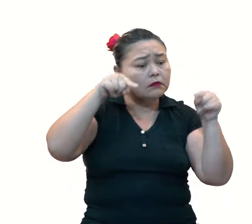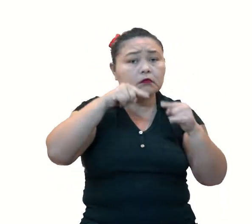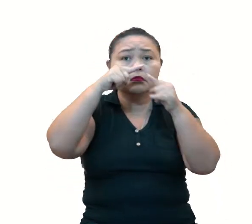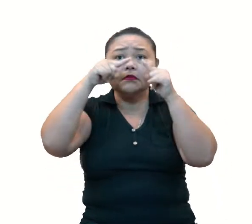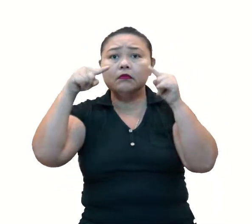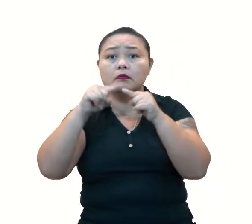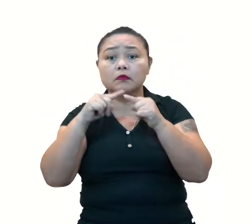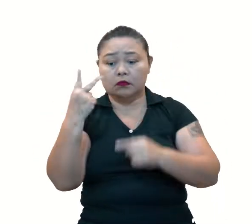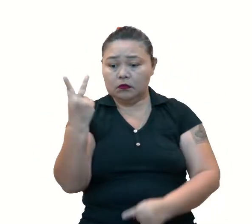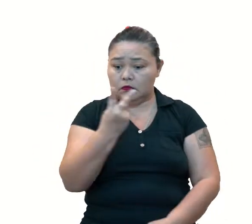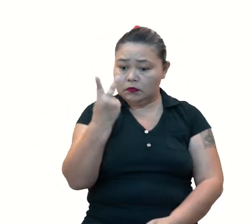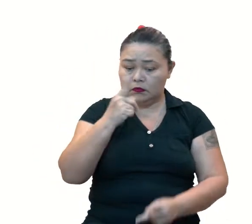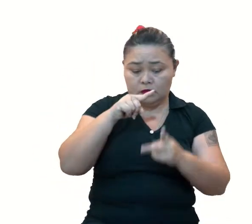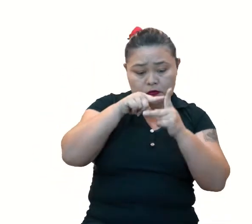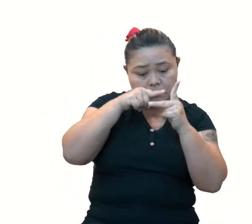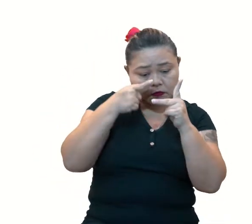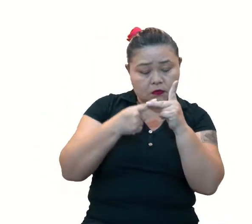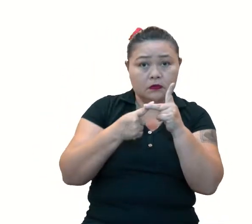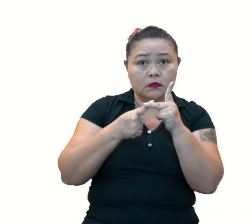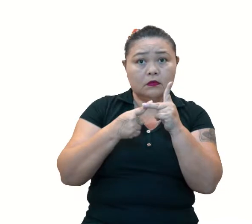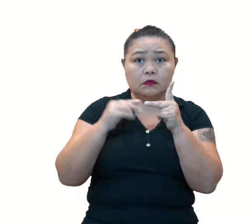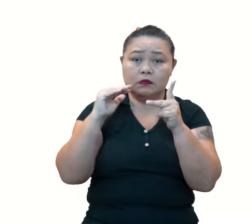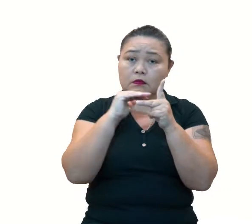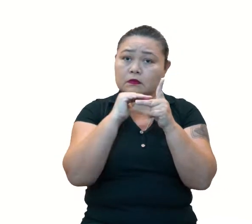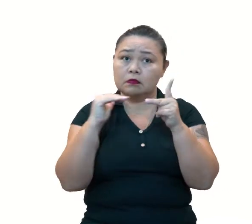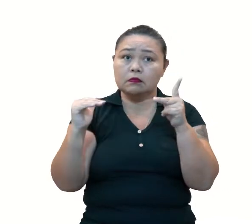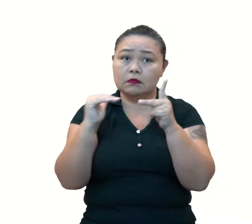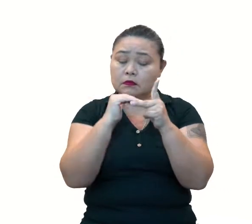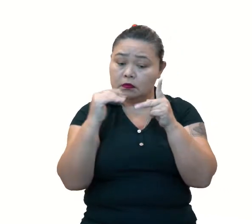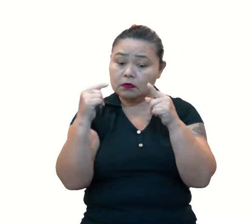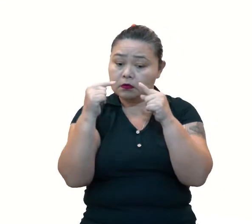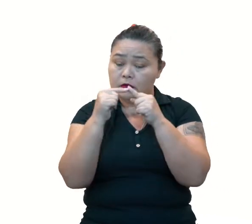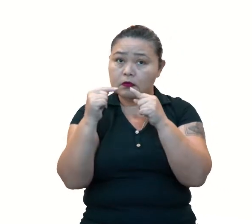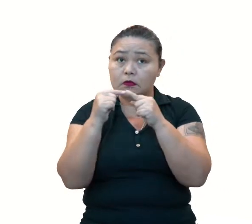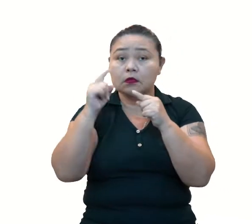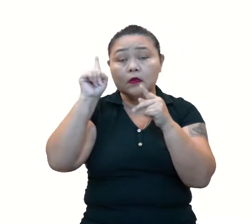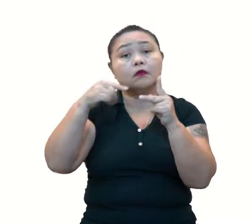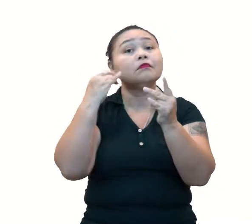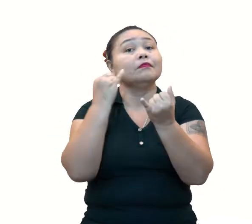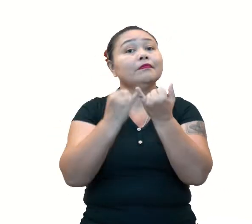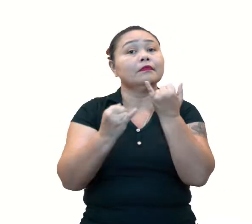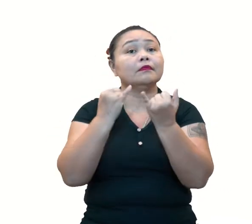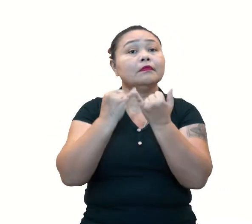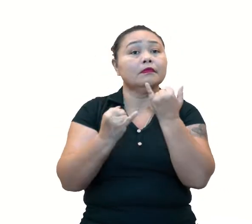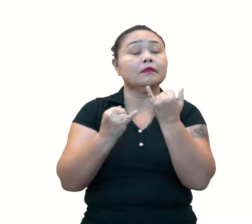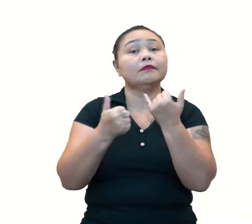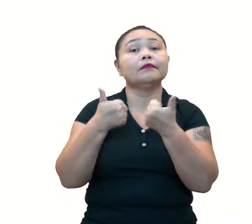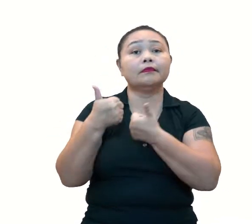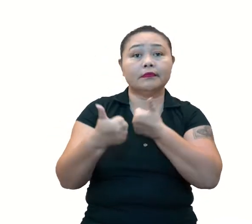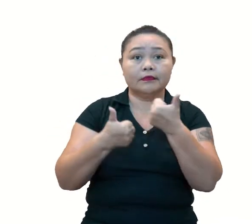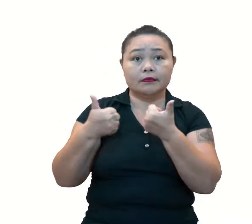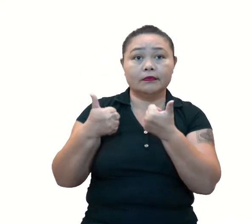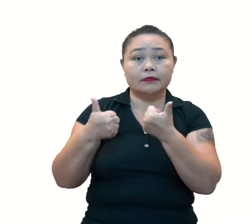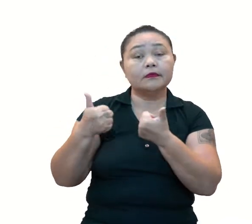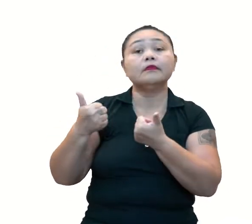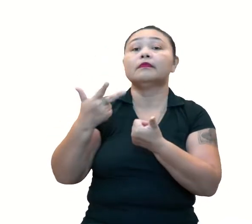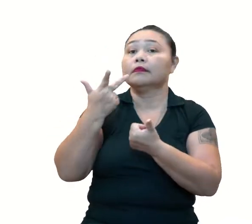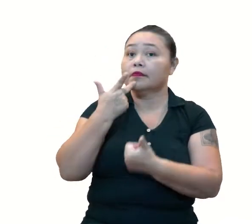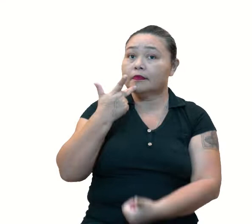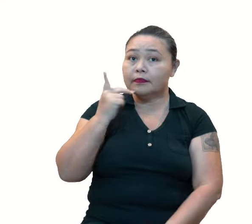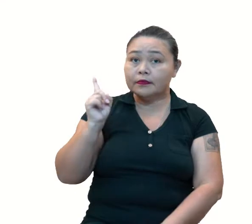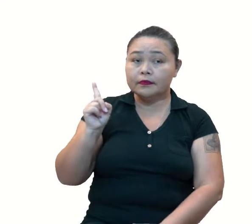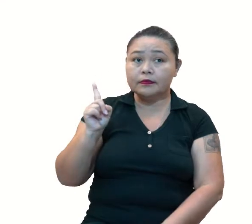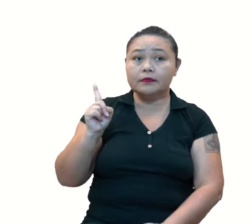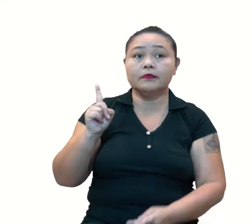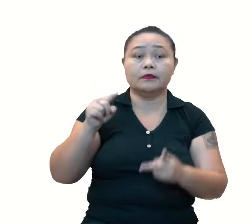tivermos 2 ângulos congruentes, isso nos garante que os triângulos são semelhantes. Beleza. Então, bem o que a gente falou, né? Isso. O